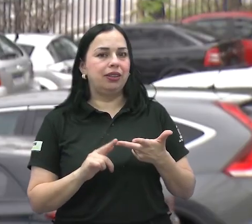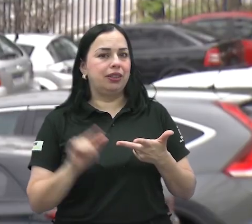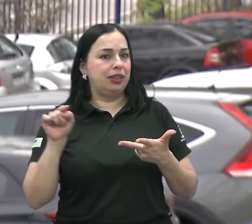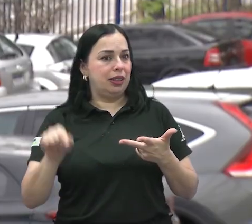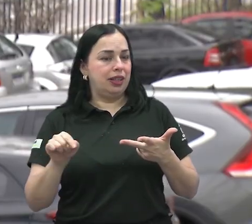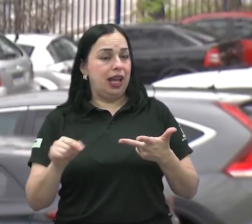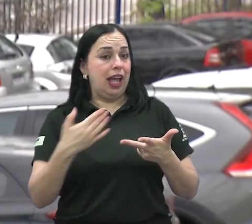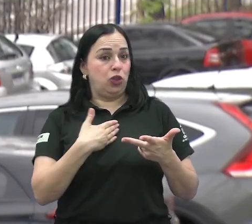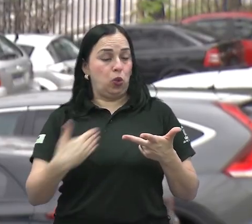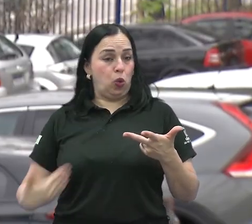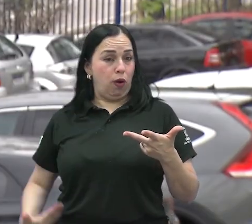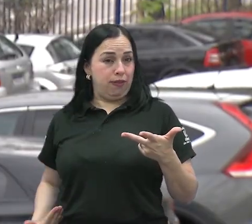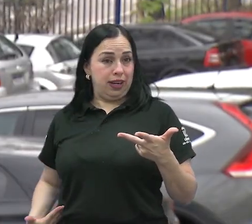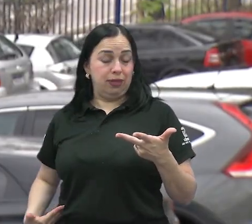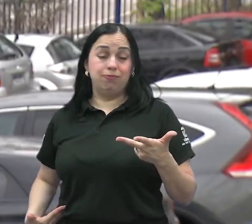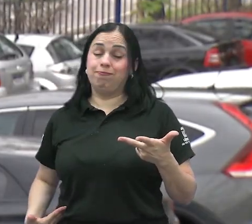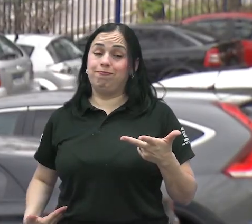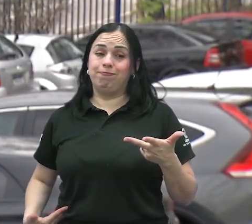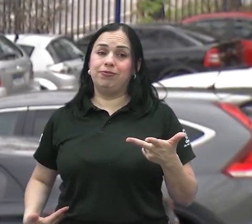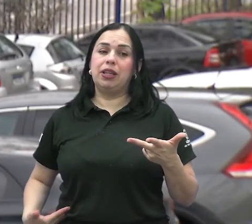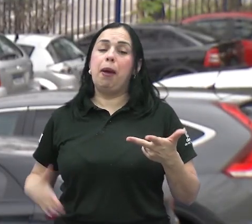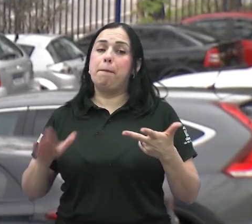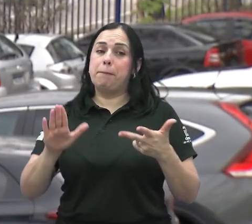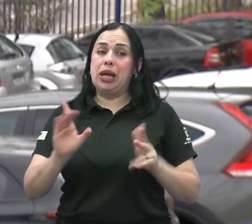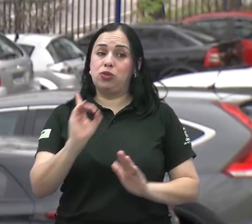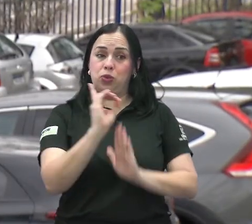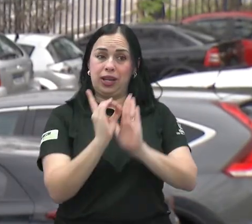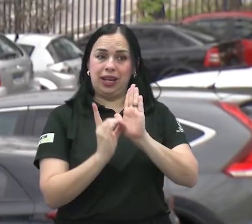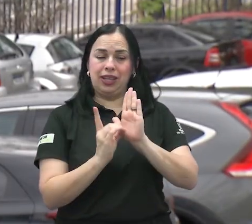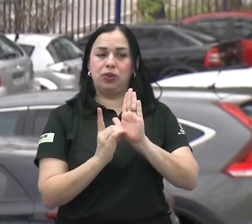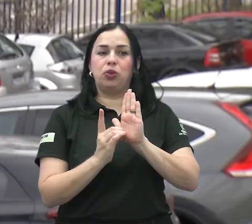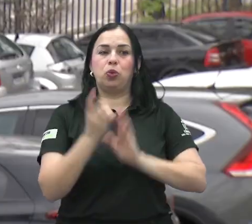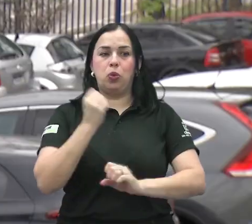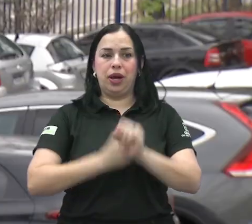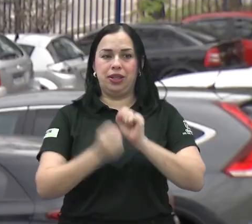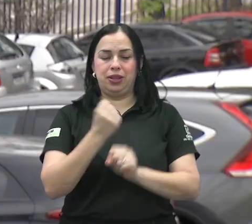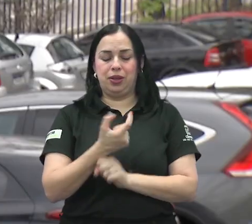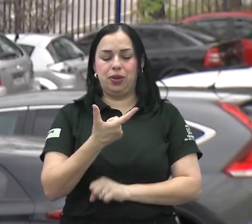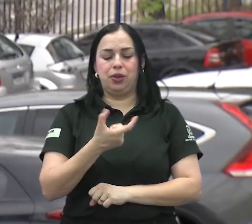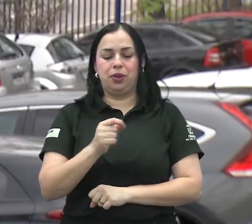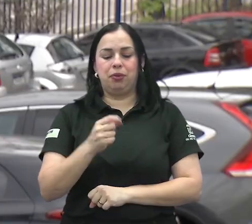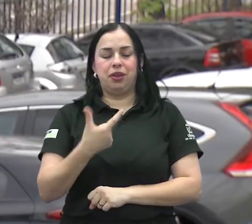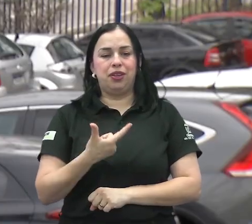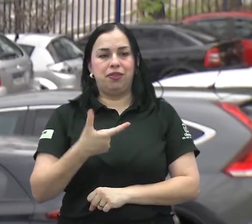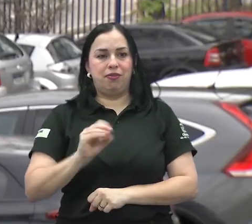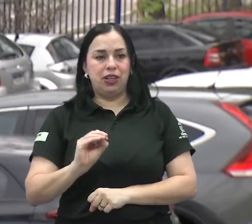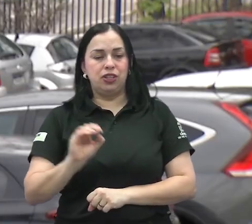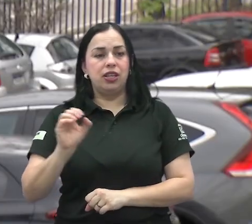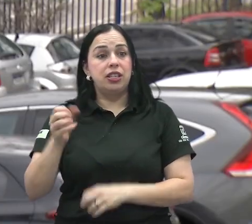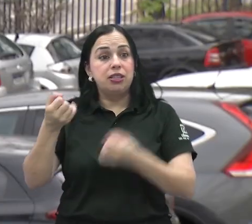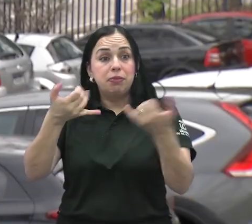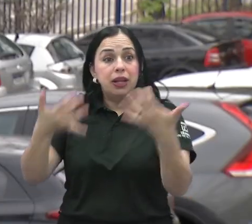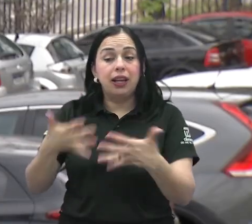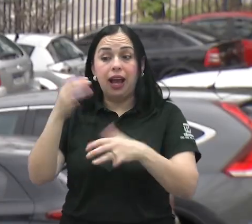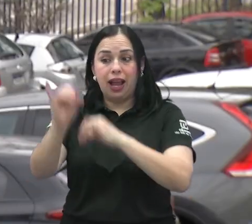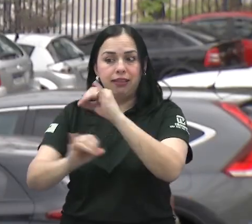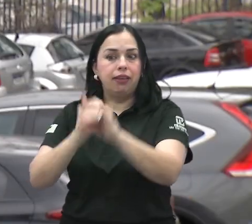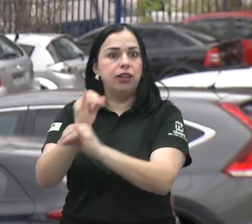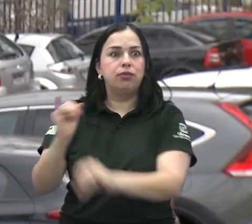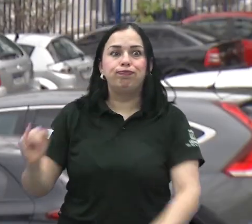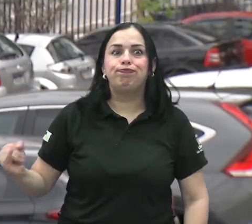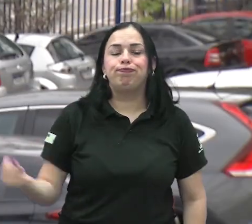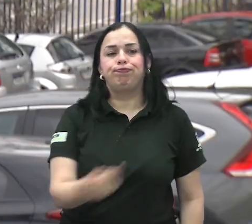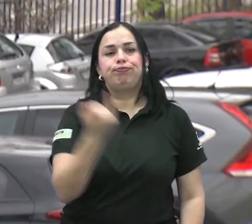não seja um serviço público tradicional, um decreto de 2020 definiu a internet como